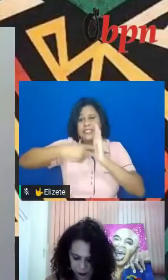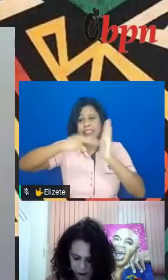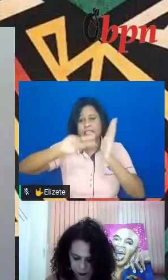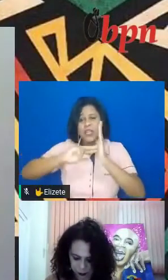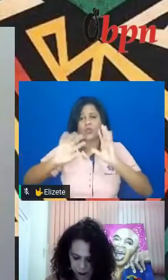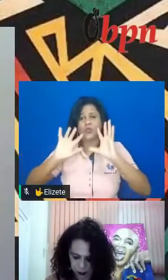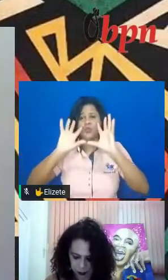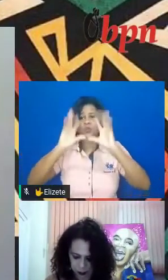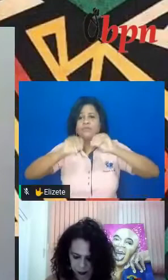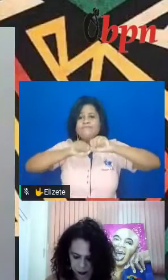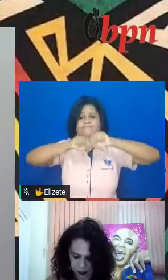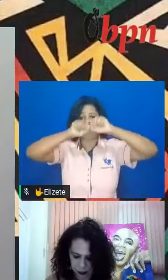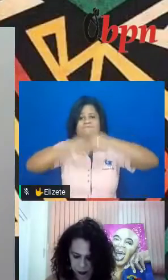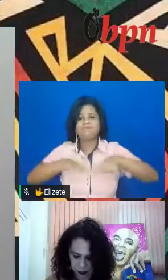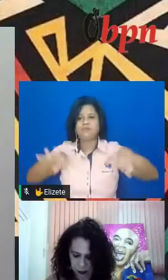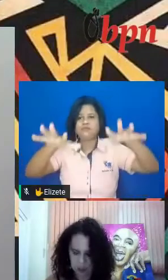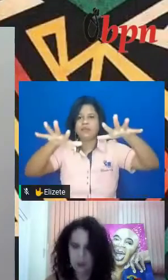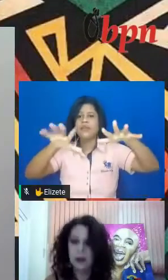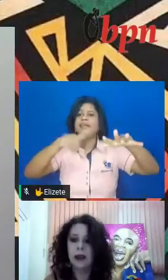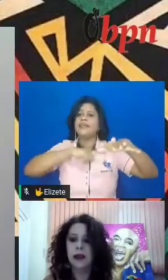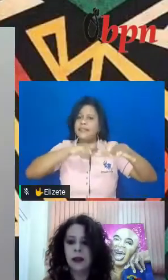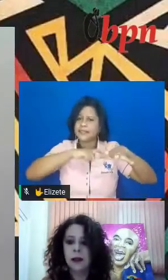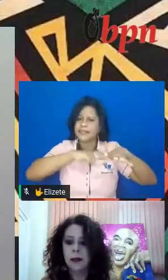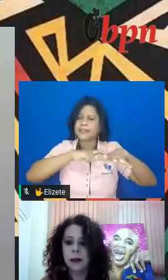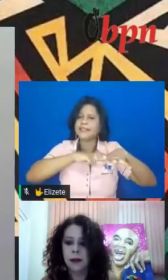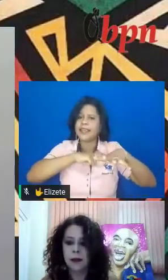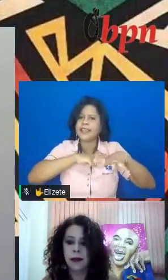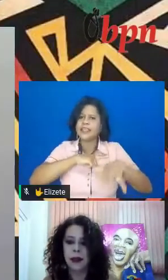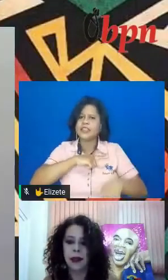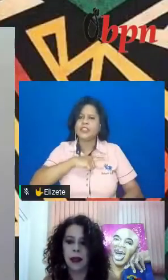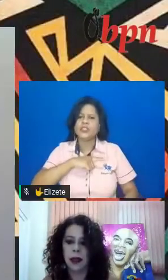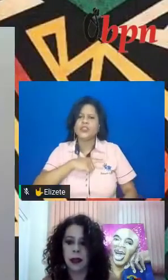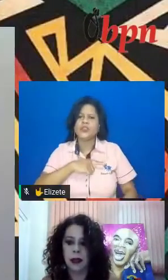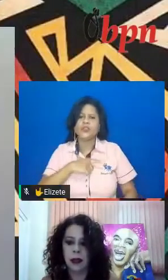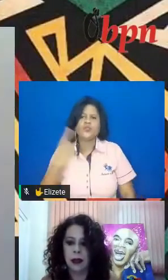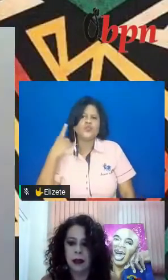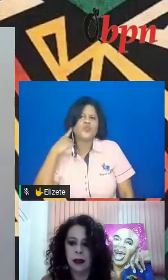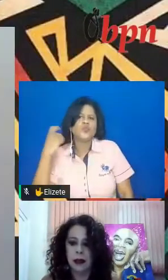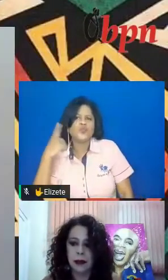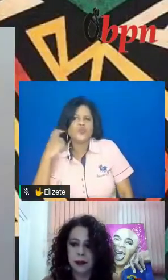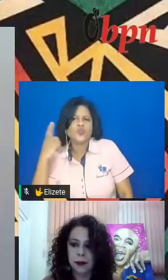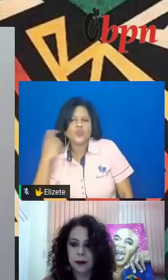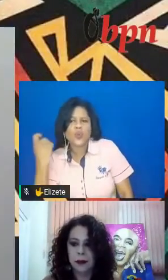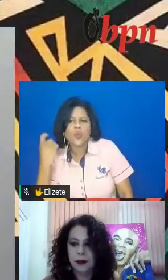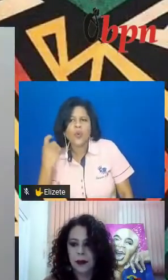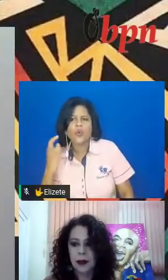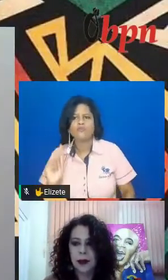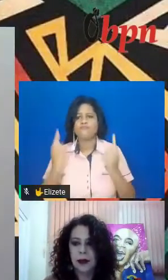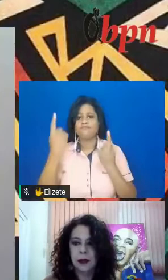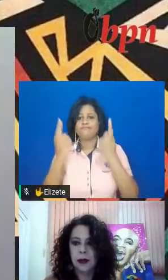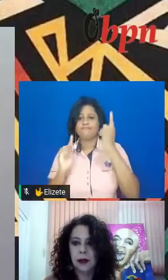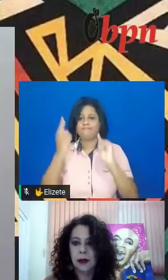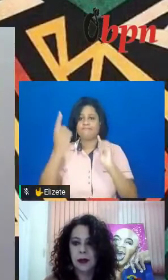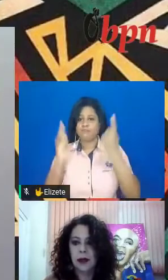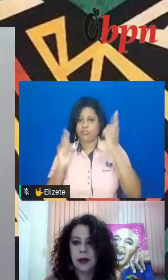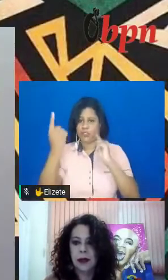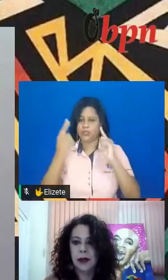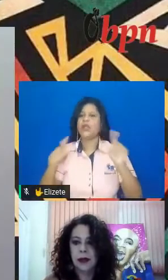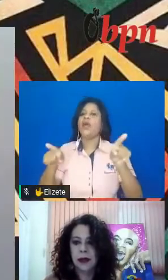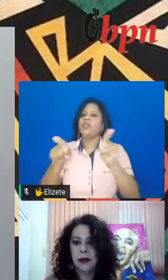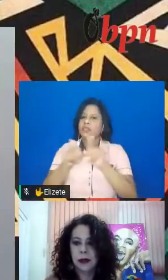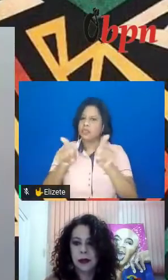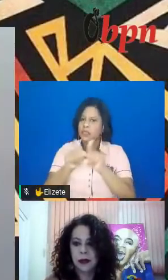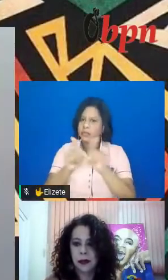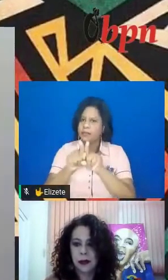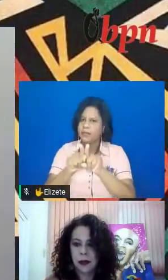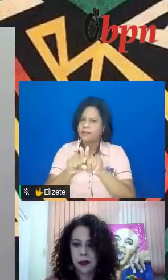proliferação, tudo tem som e sinais. Nesse sentido, cabe atentar